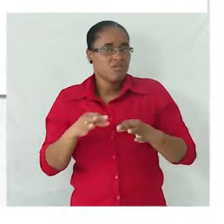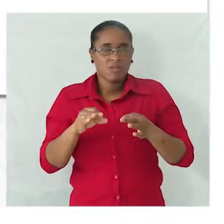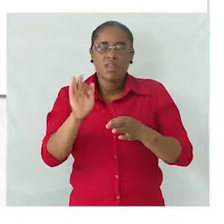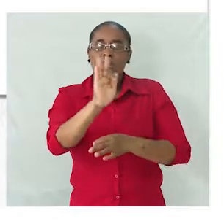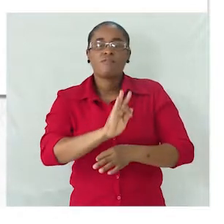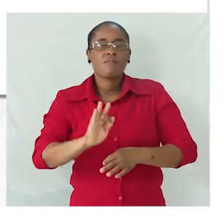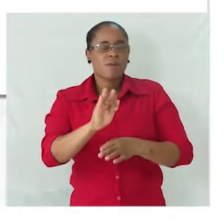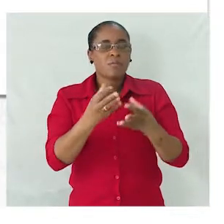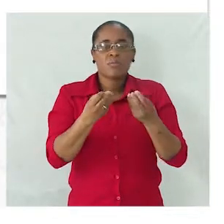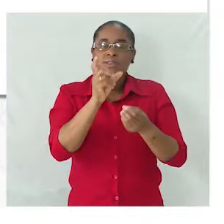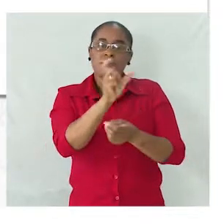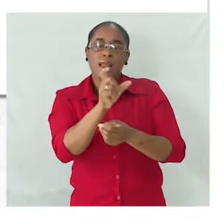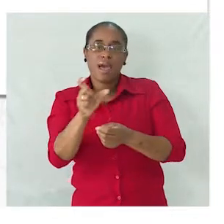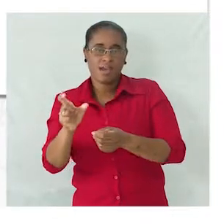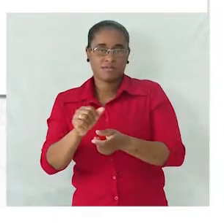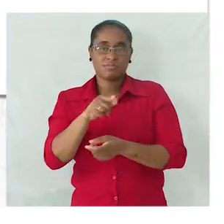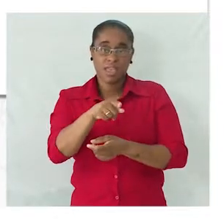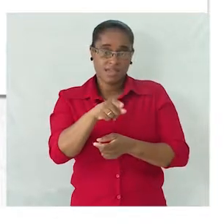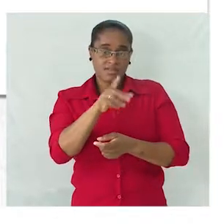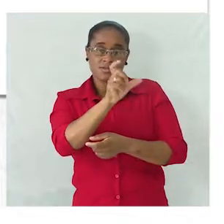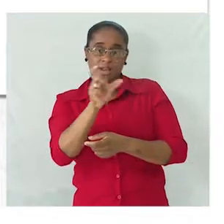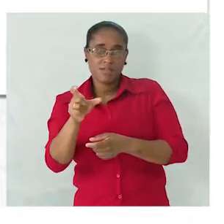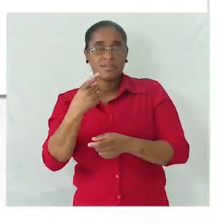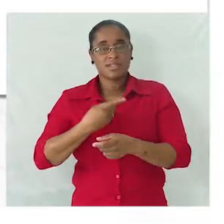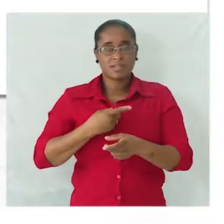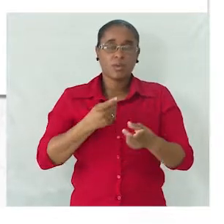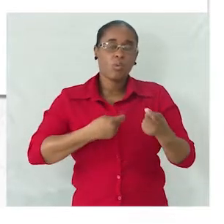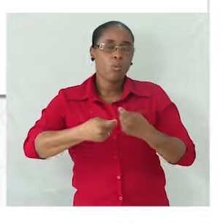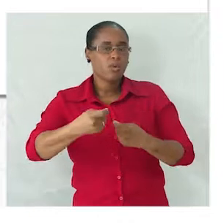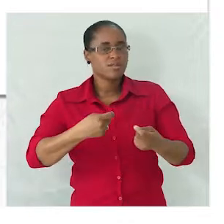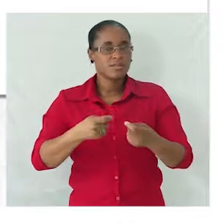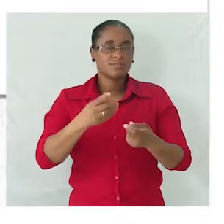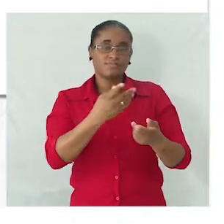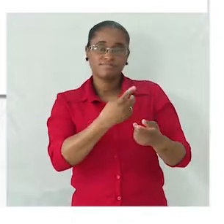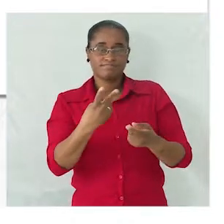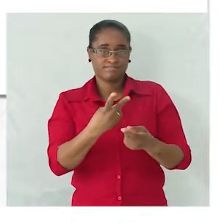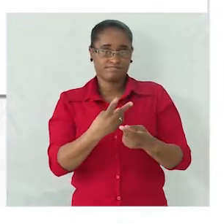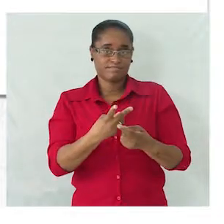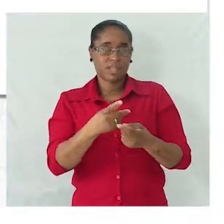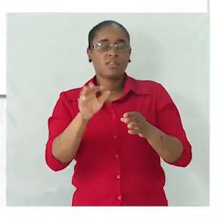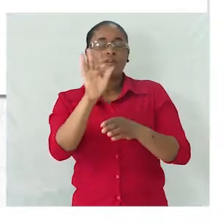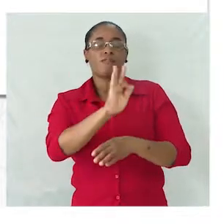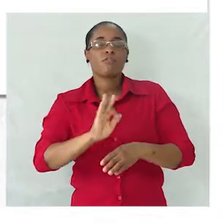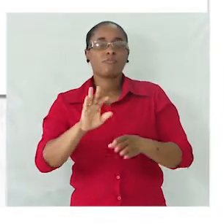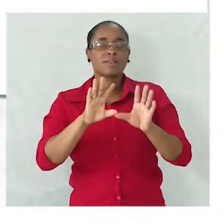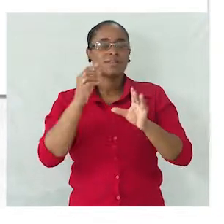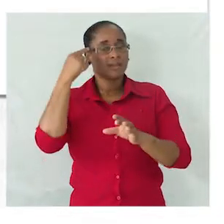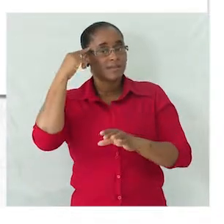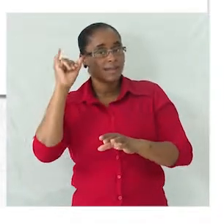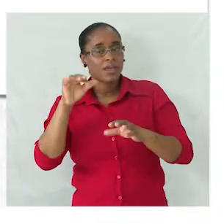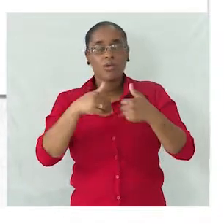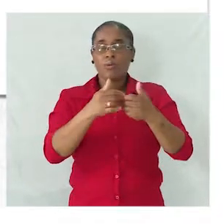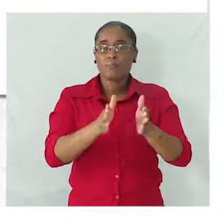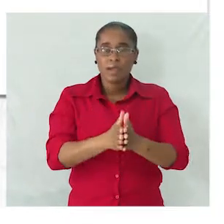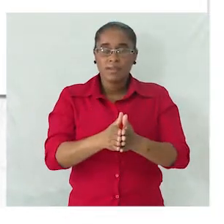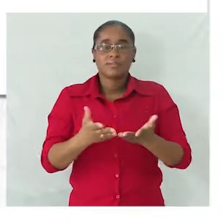por várias palavras e essas palavras vão se organizando entre si, formando aquela ideia completa. No